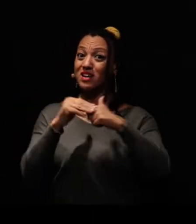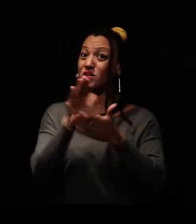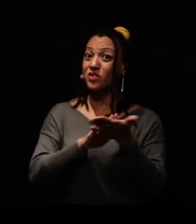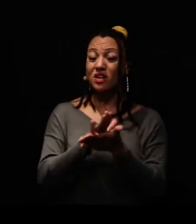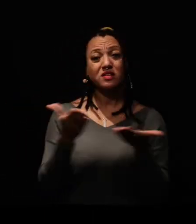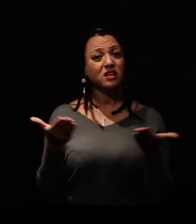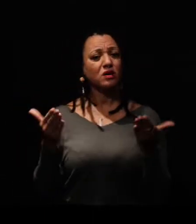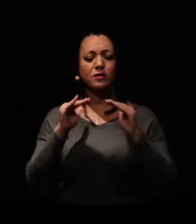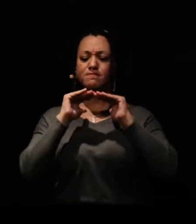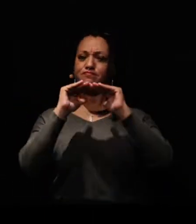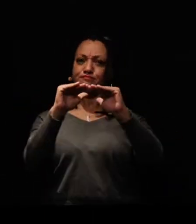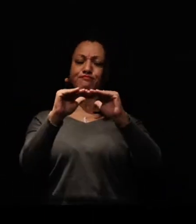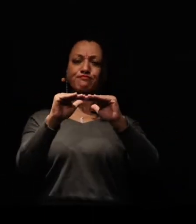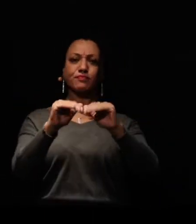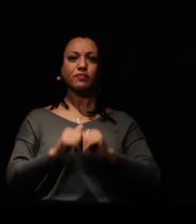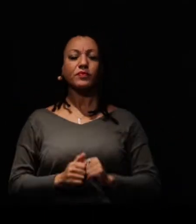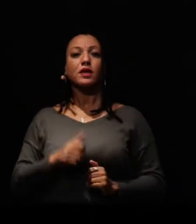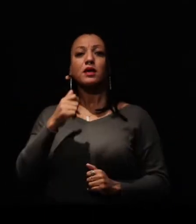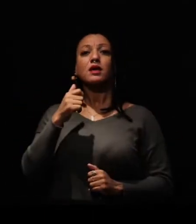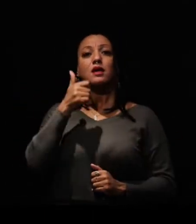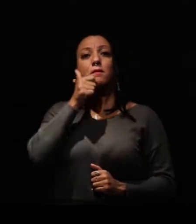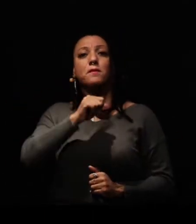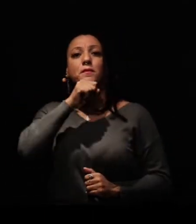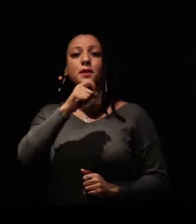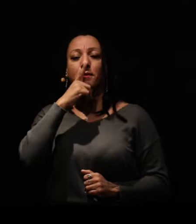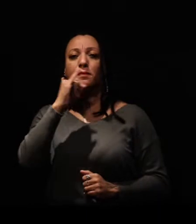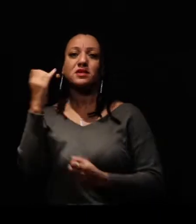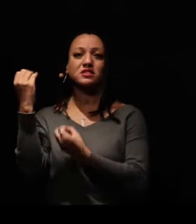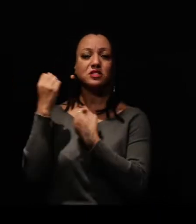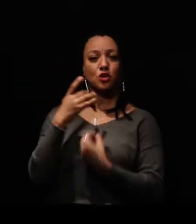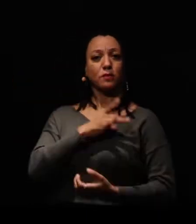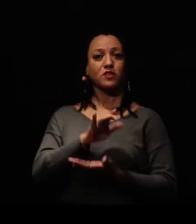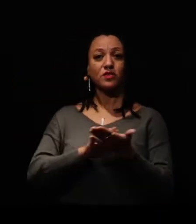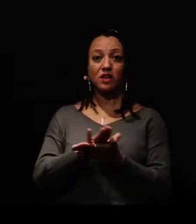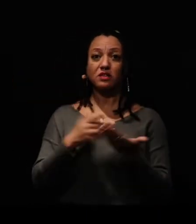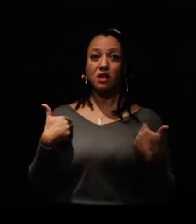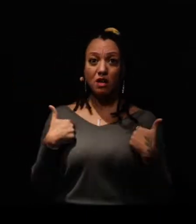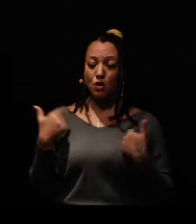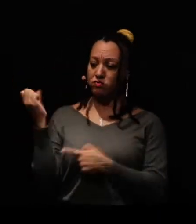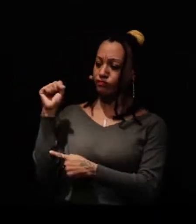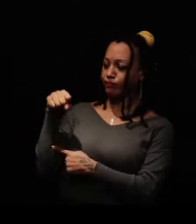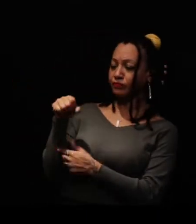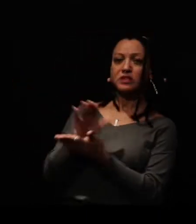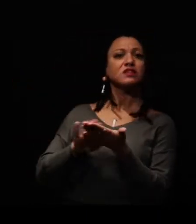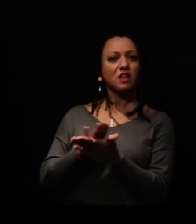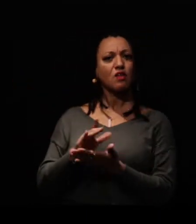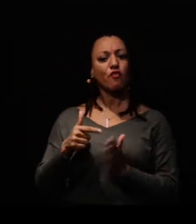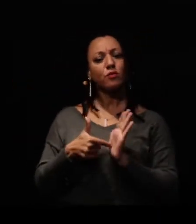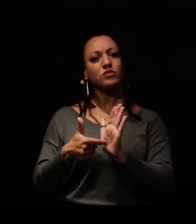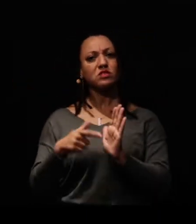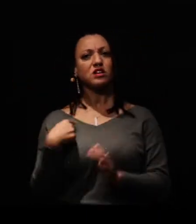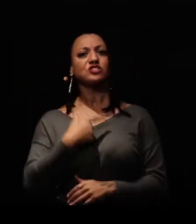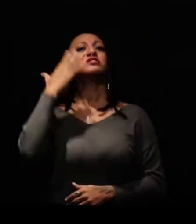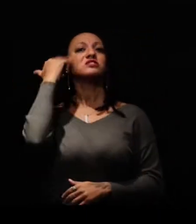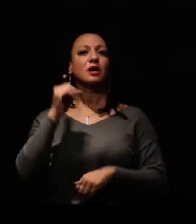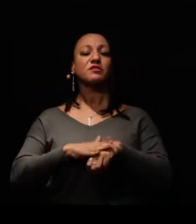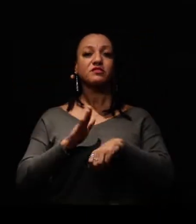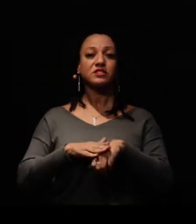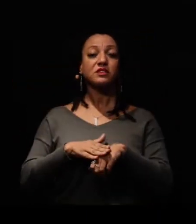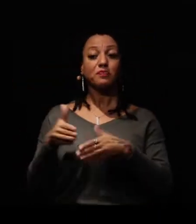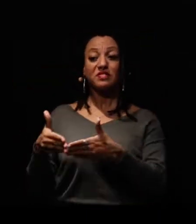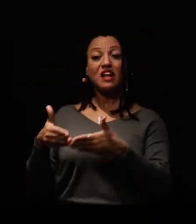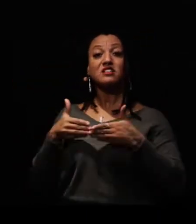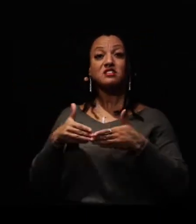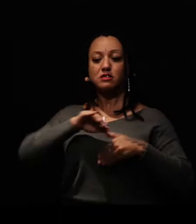Então agora poucas ideias, quase nenhuma. Meus pais me ensinaram a jamais temer. Então agora não vou abaixar a cabeça e vou mostrar como nós também sabemos fazer. Então